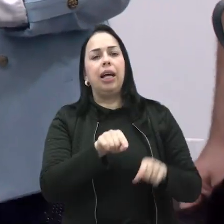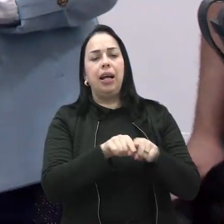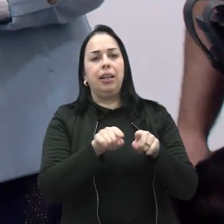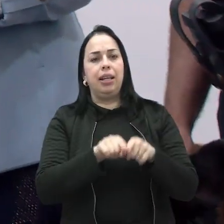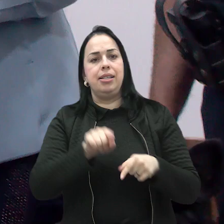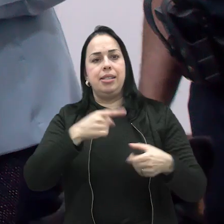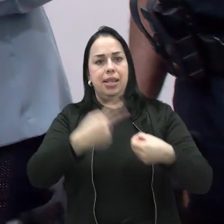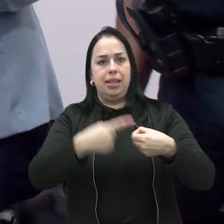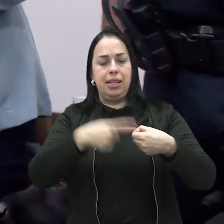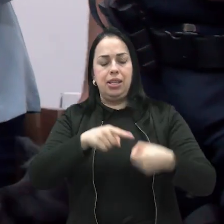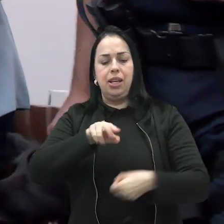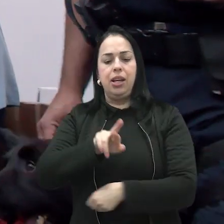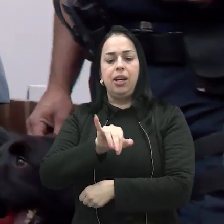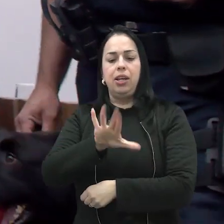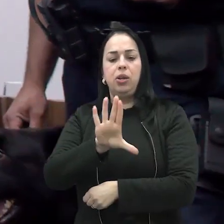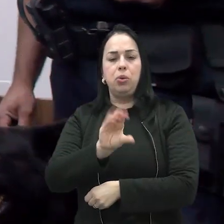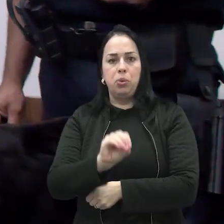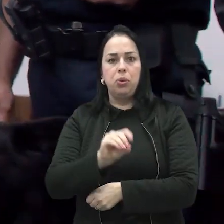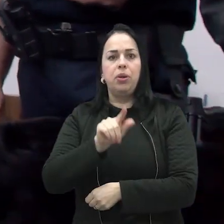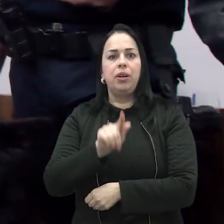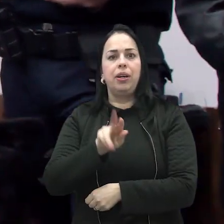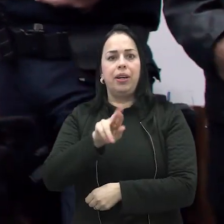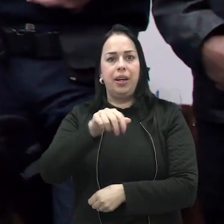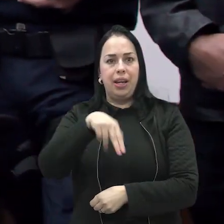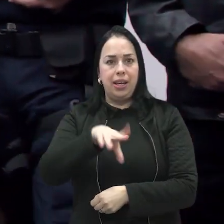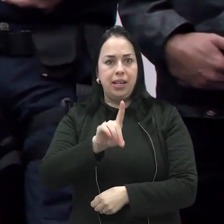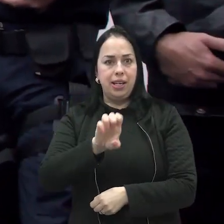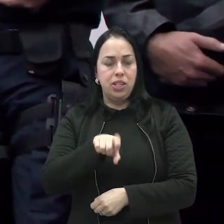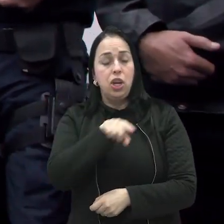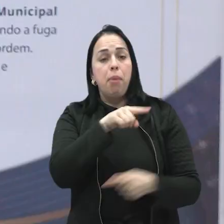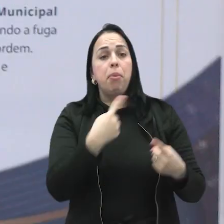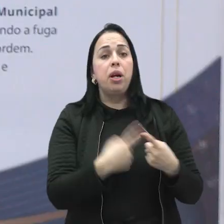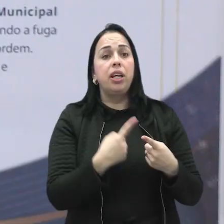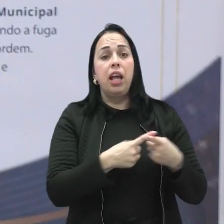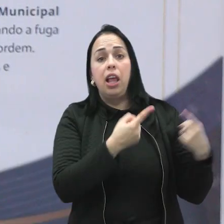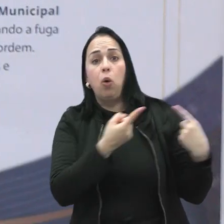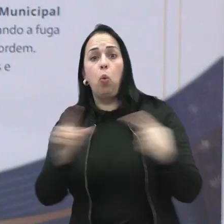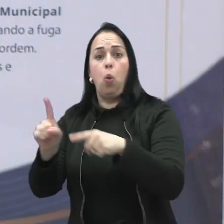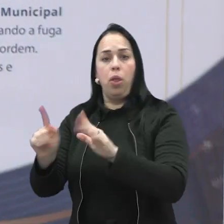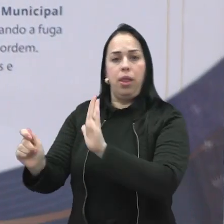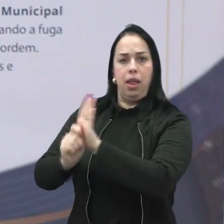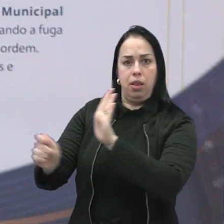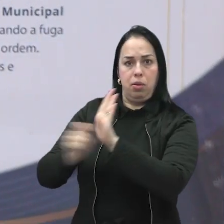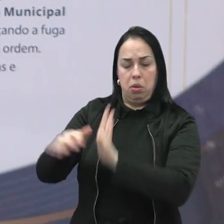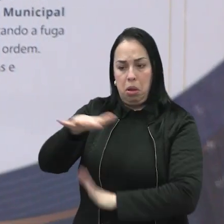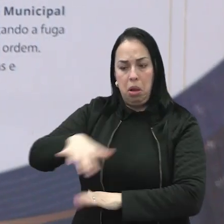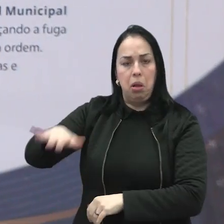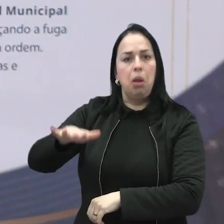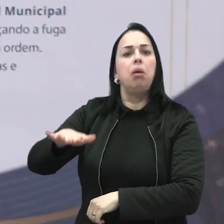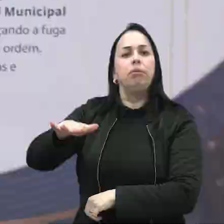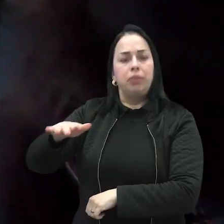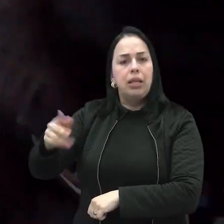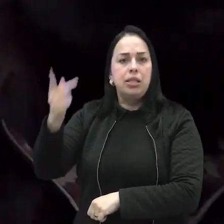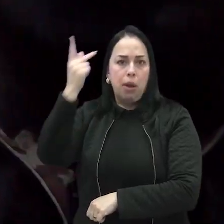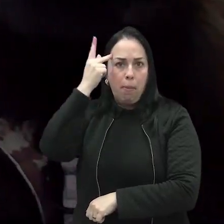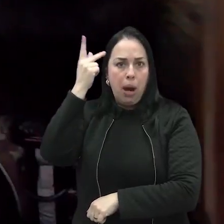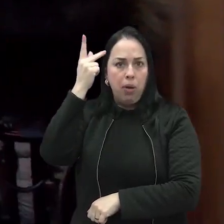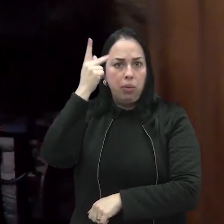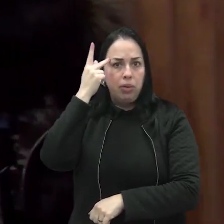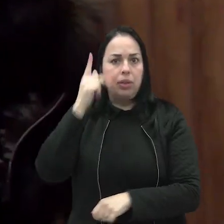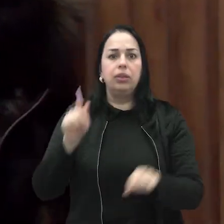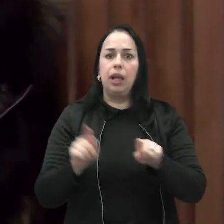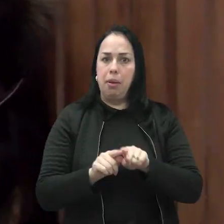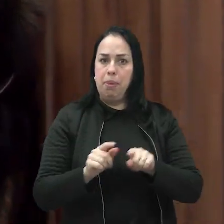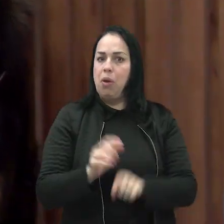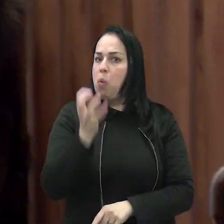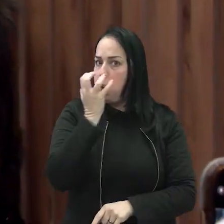Rio Grande da Serra, em razão ao combate ao tráfico de drogas no município, localizado na região metropolitana de São Paulo. Até